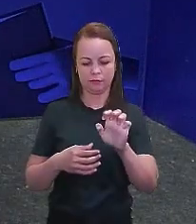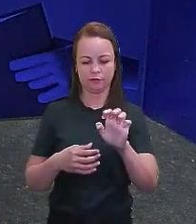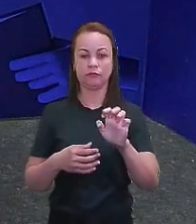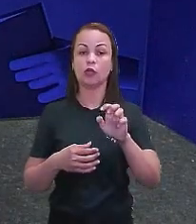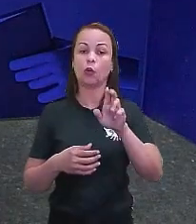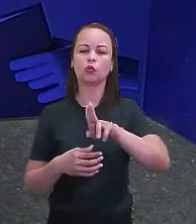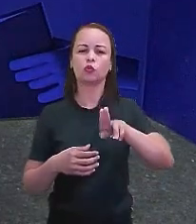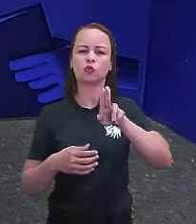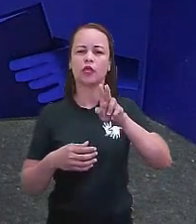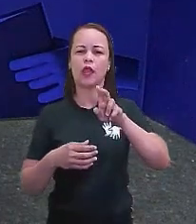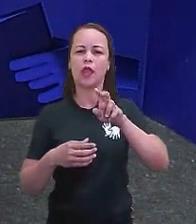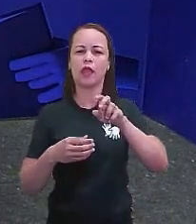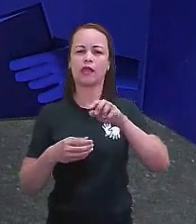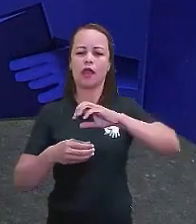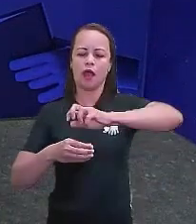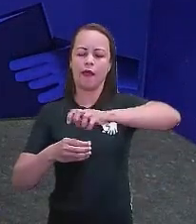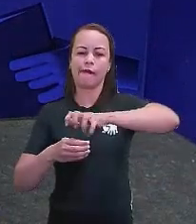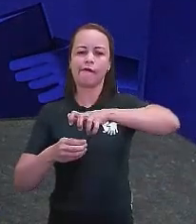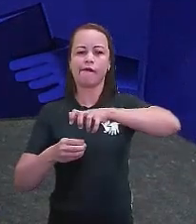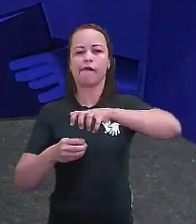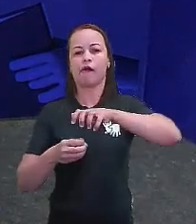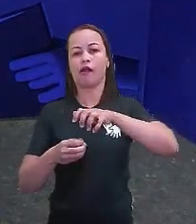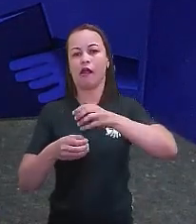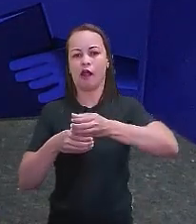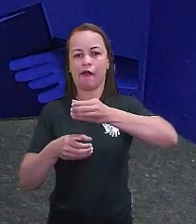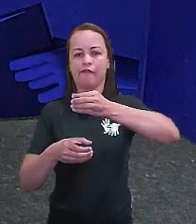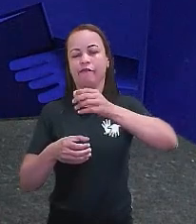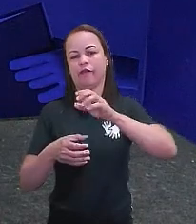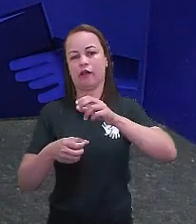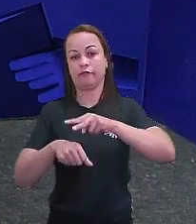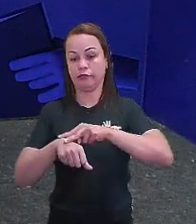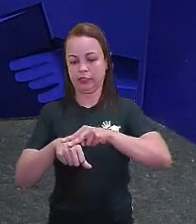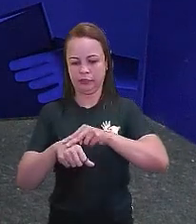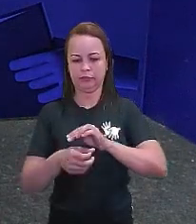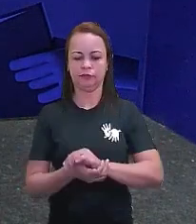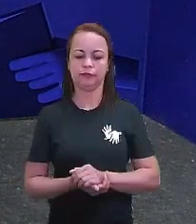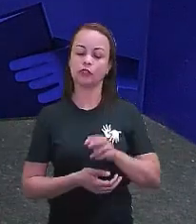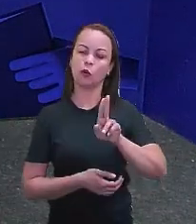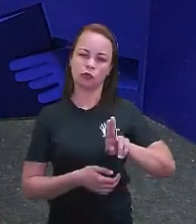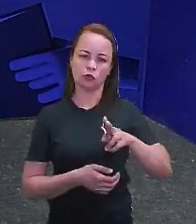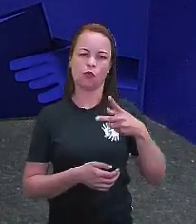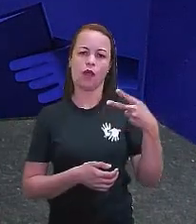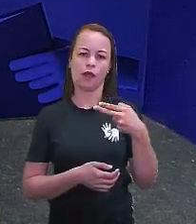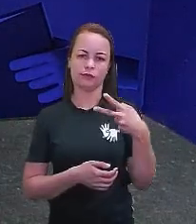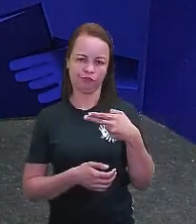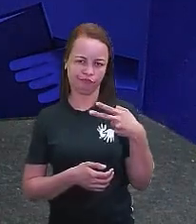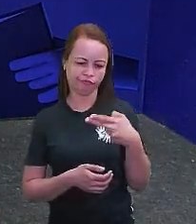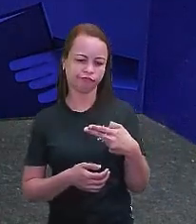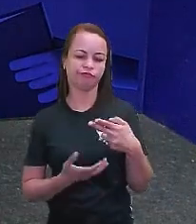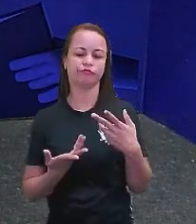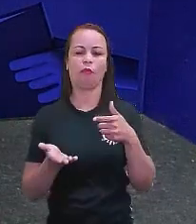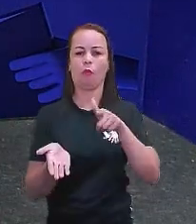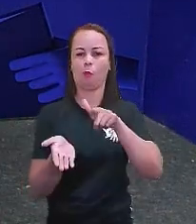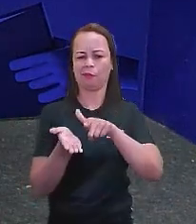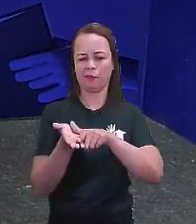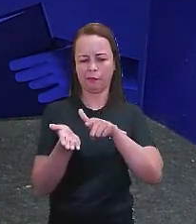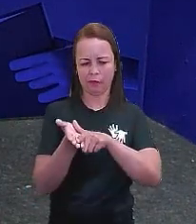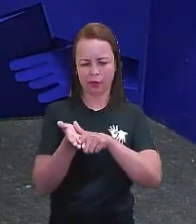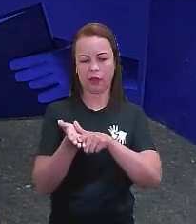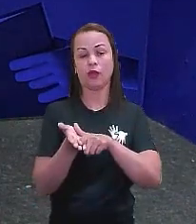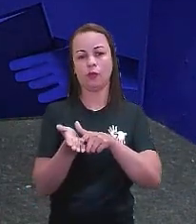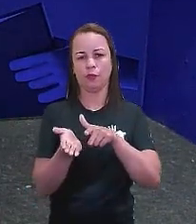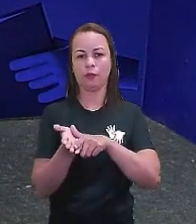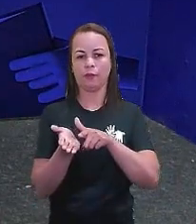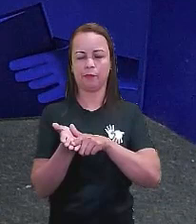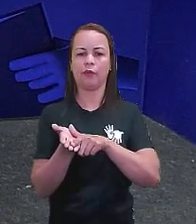verem os materiais que eu utilizei, ó. A tesoura, claro. O papel verde mesmo,